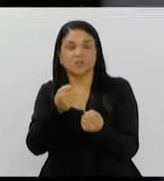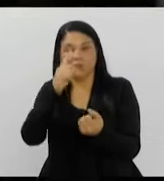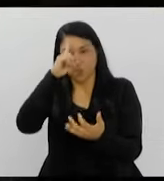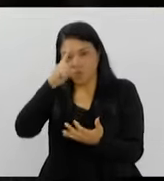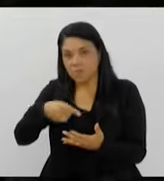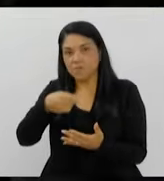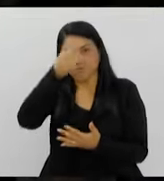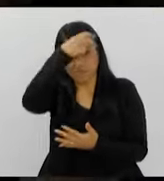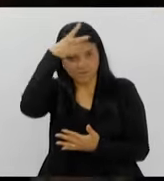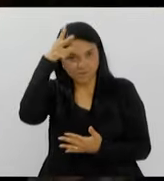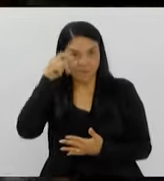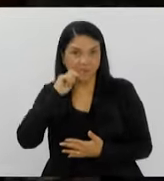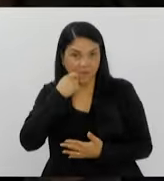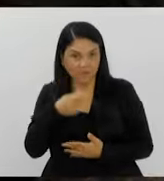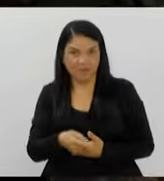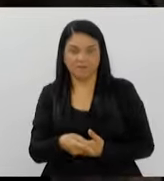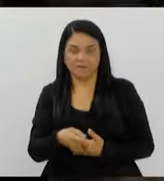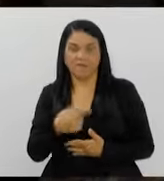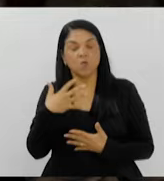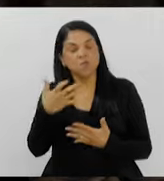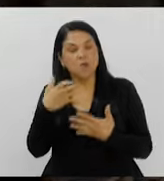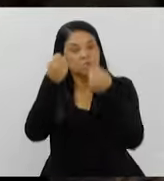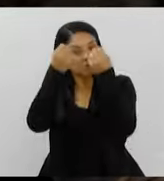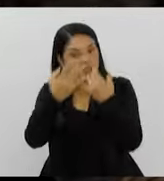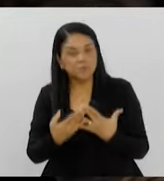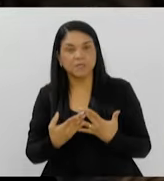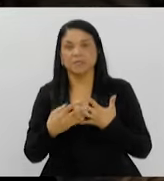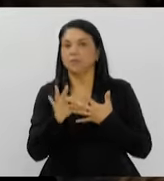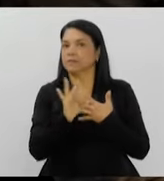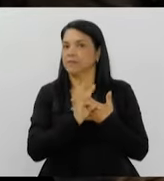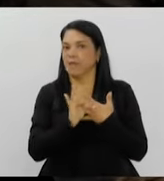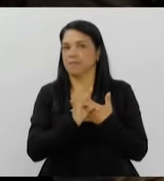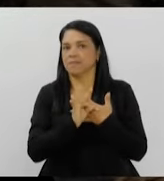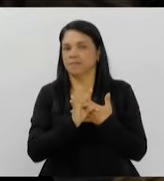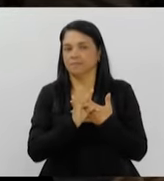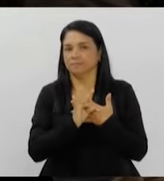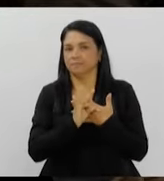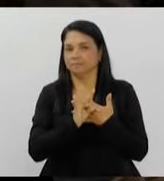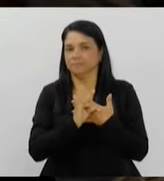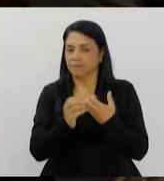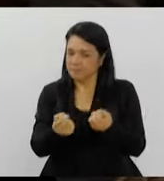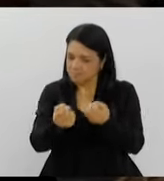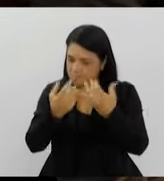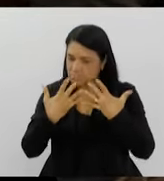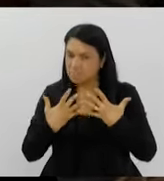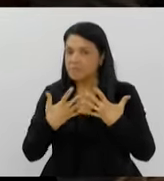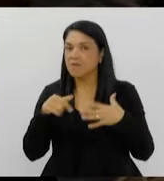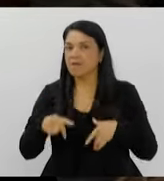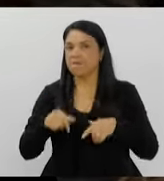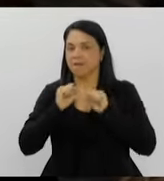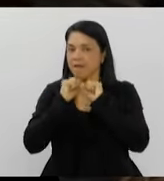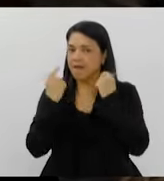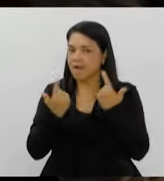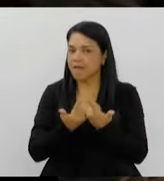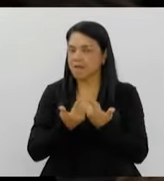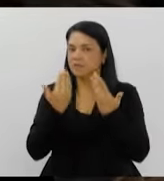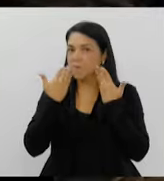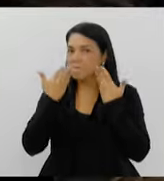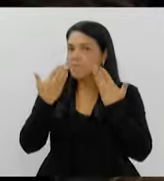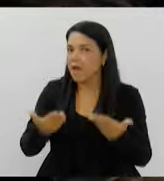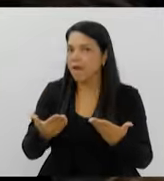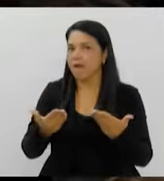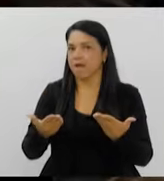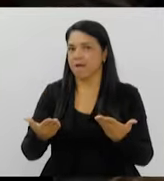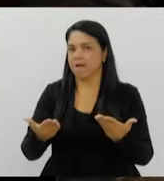honestamente uma explicação técnica porque essa casa foi exposta